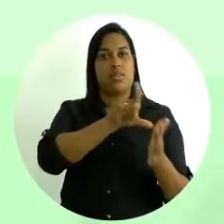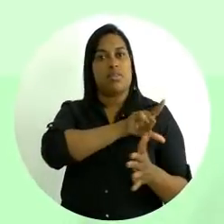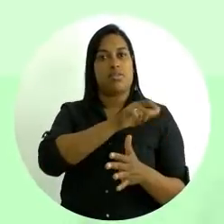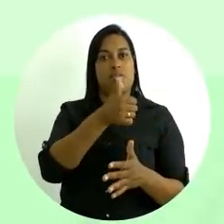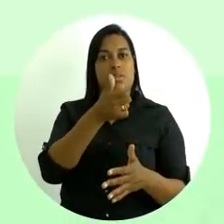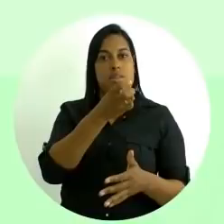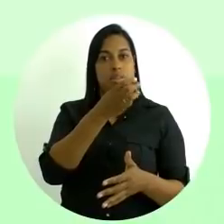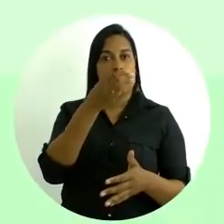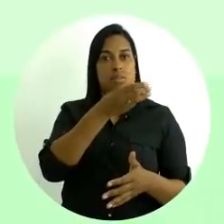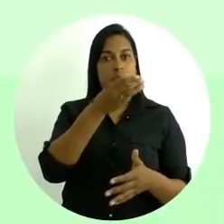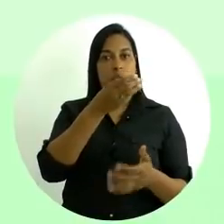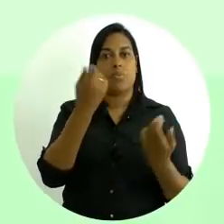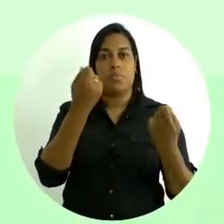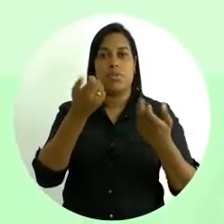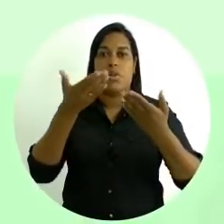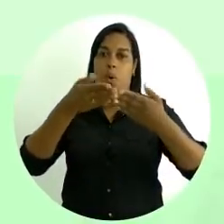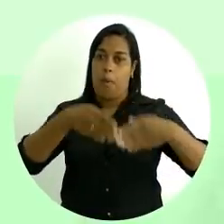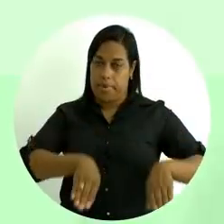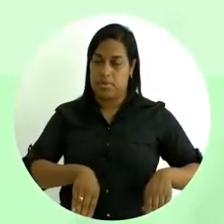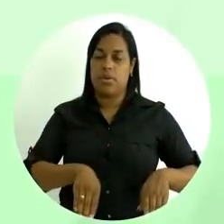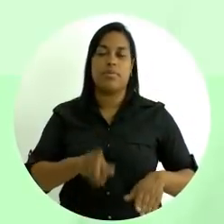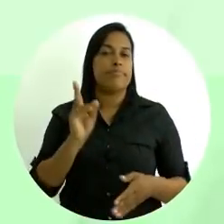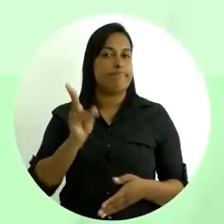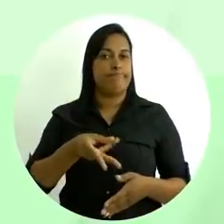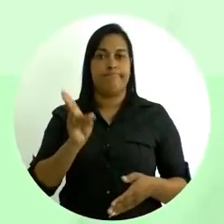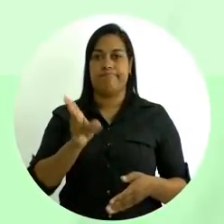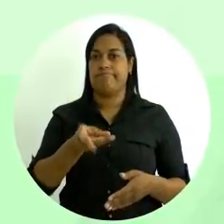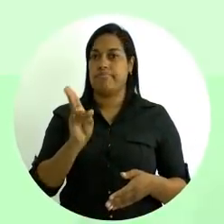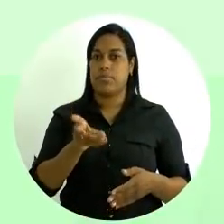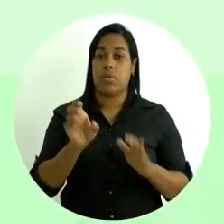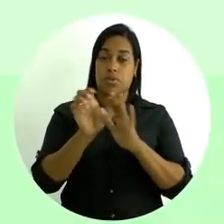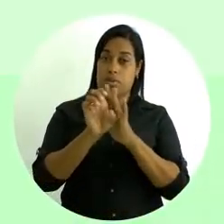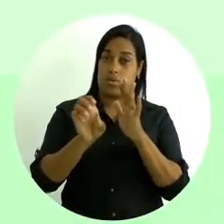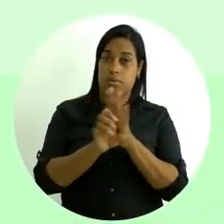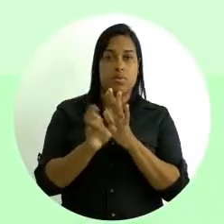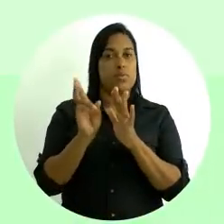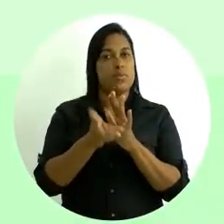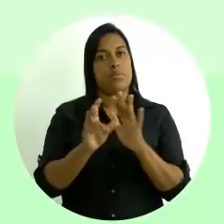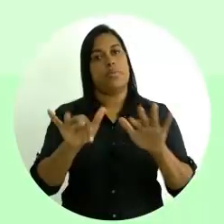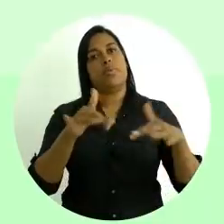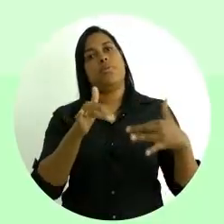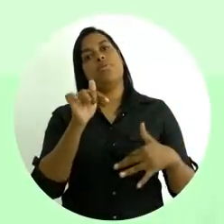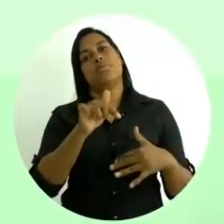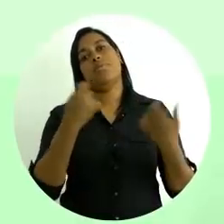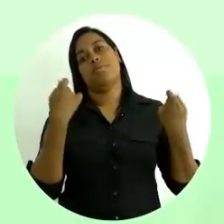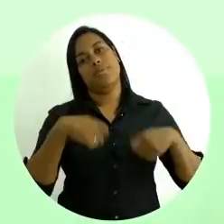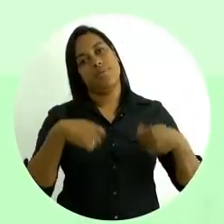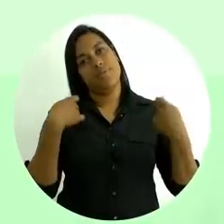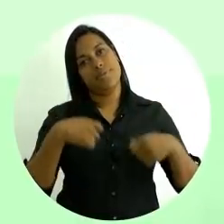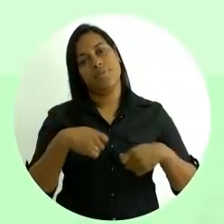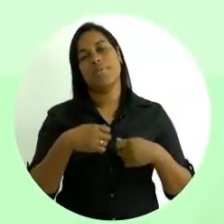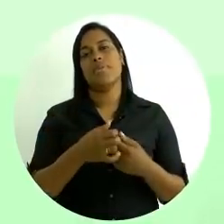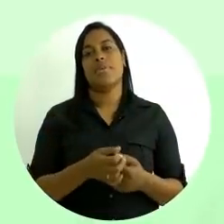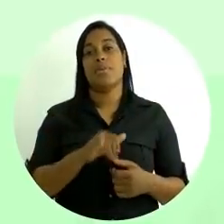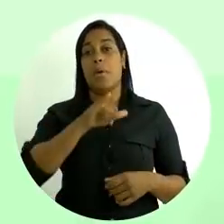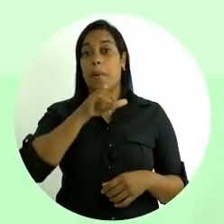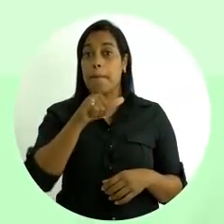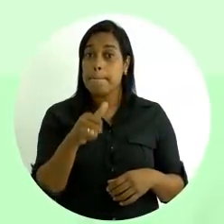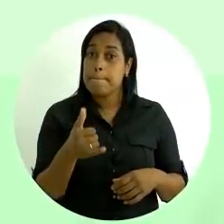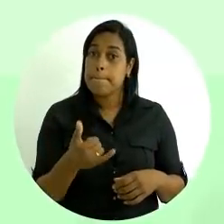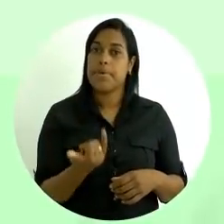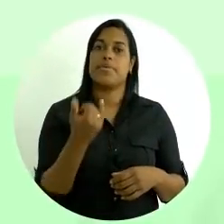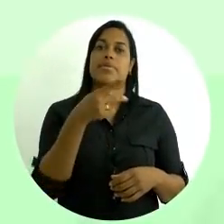antecipadas de 15 minutos, ele precisa compensar. E o estatuto chama atenção por conta dessa necessidade. Está aí